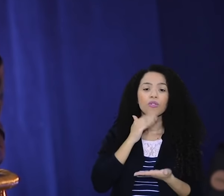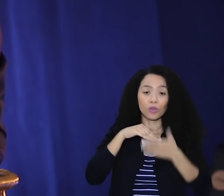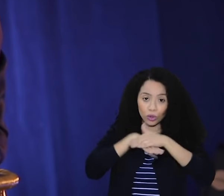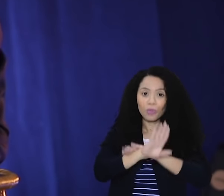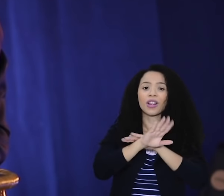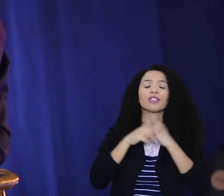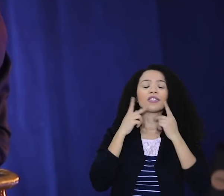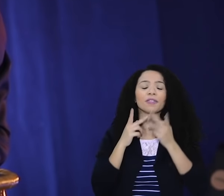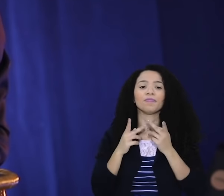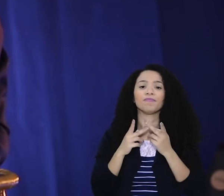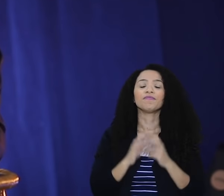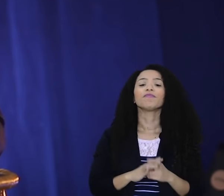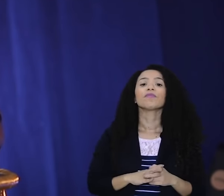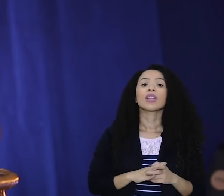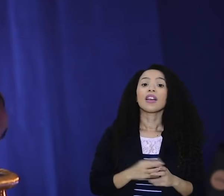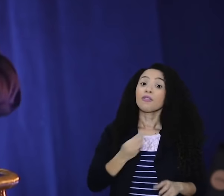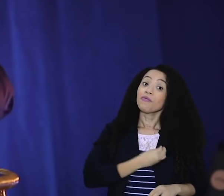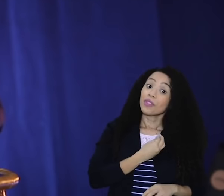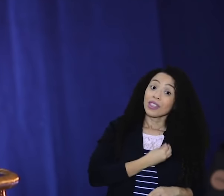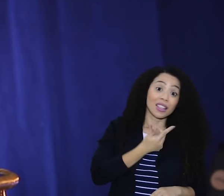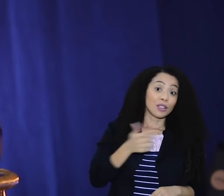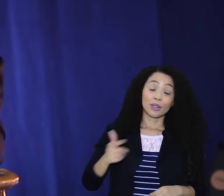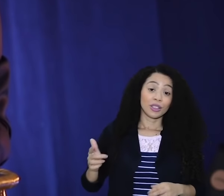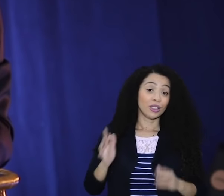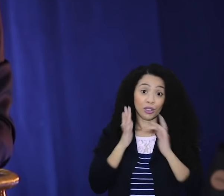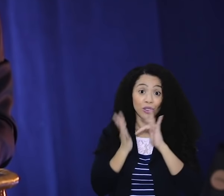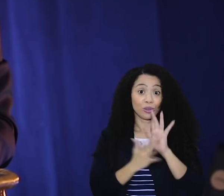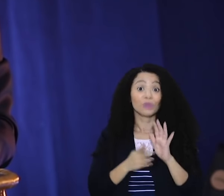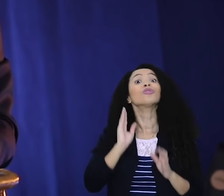Primeiro, a vida sem Cristo já é uma tempestade.